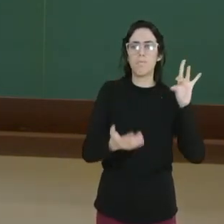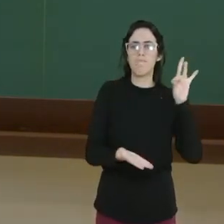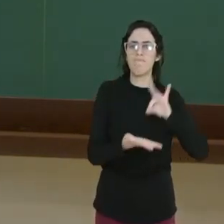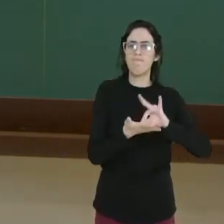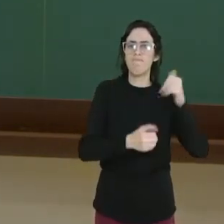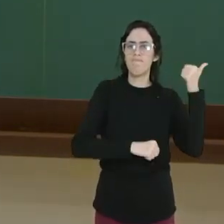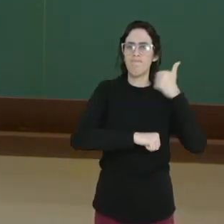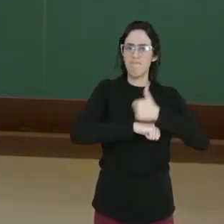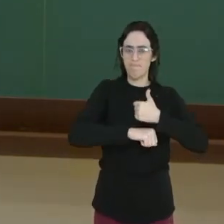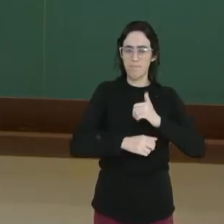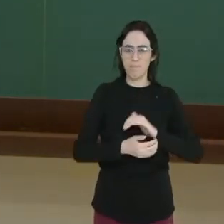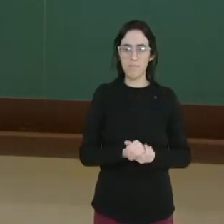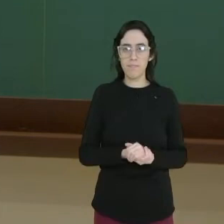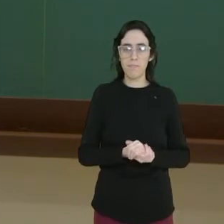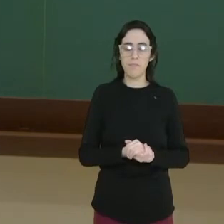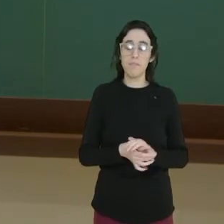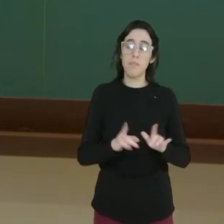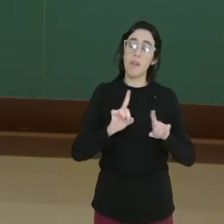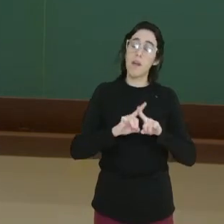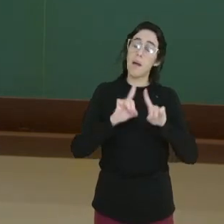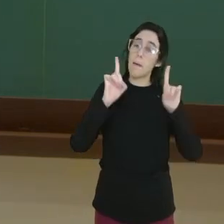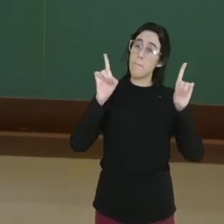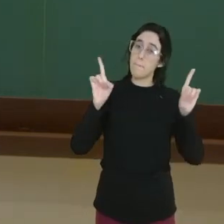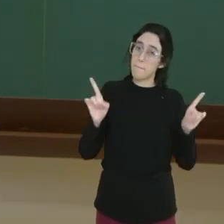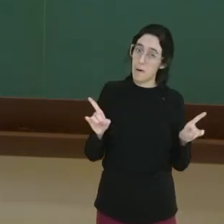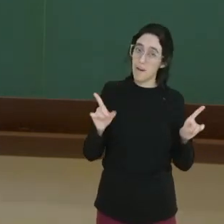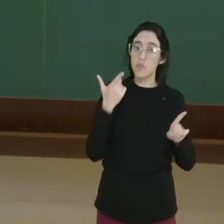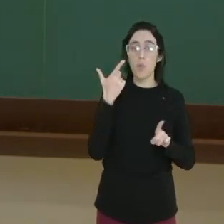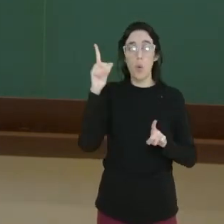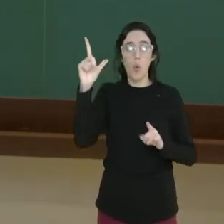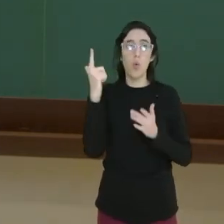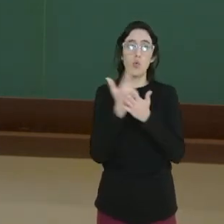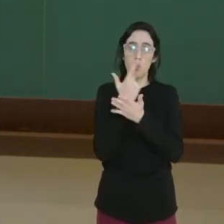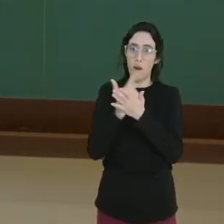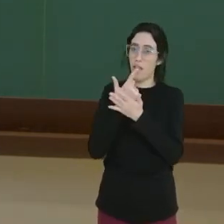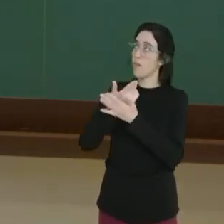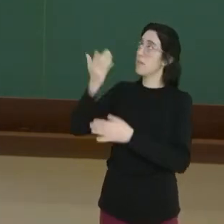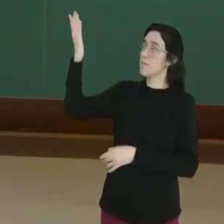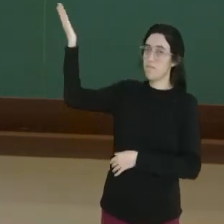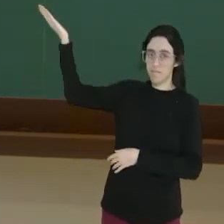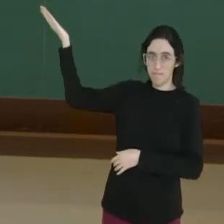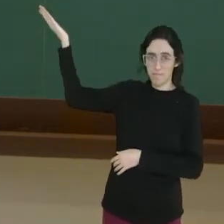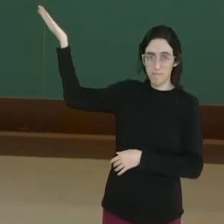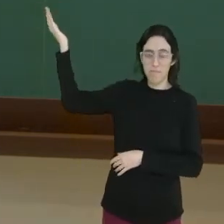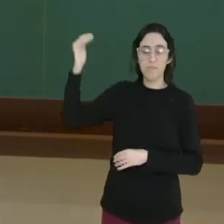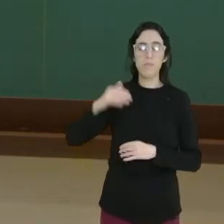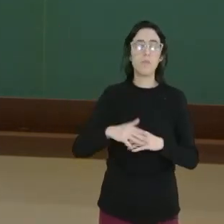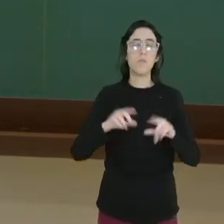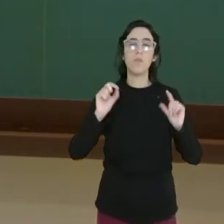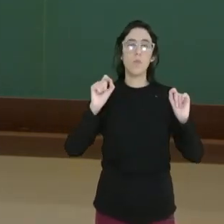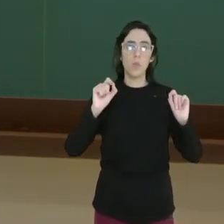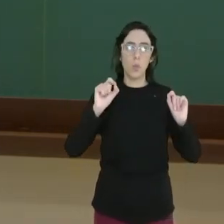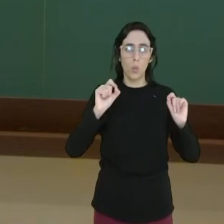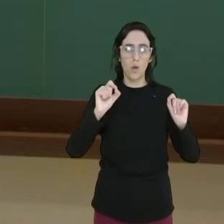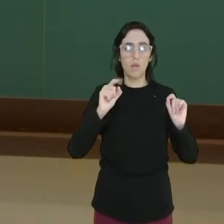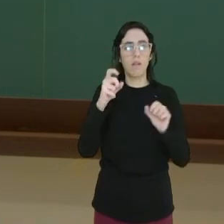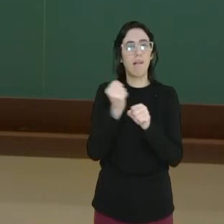certo? No entanto, lá nos comentários sobre a primeira década de Tito Livio, texto este